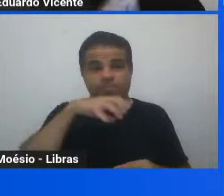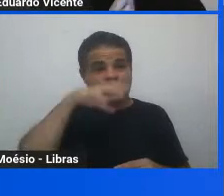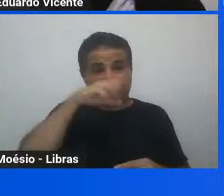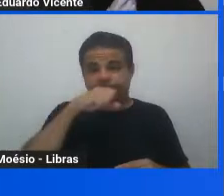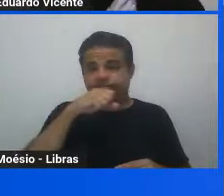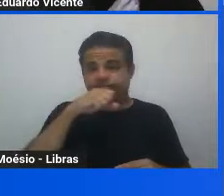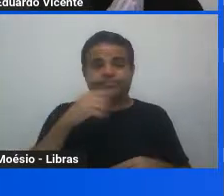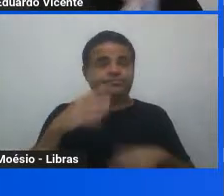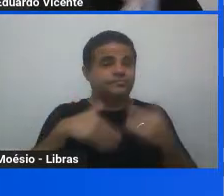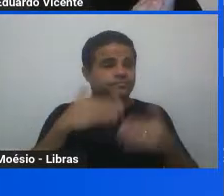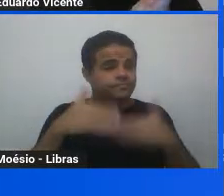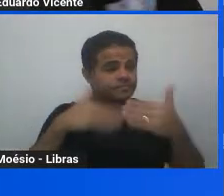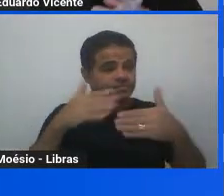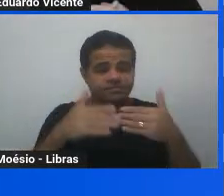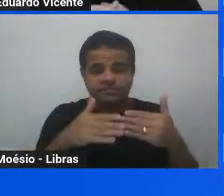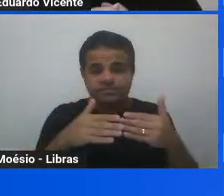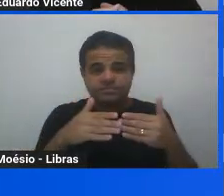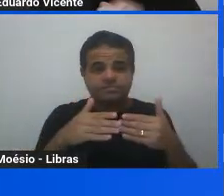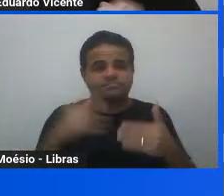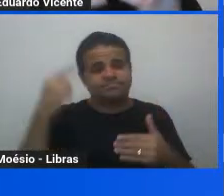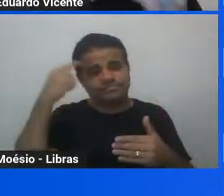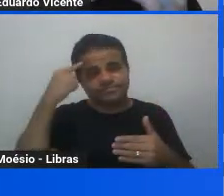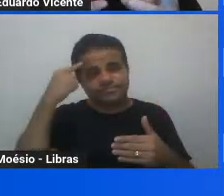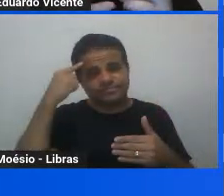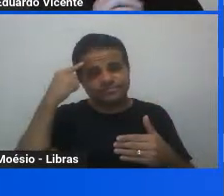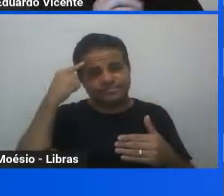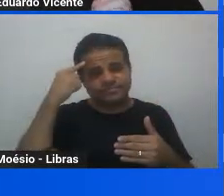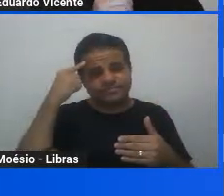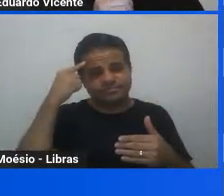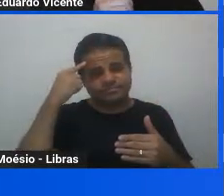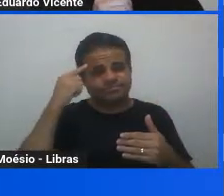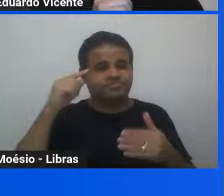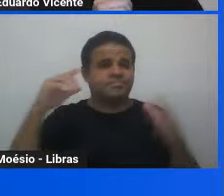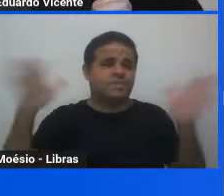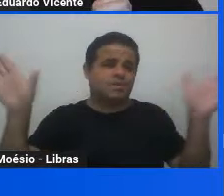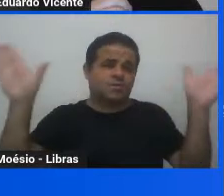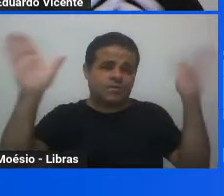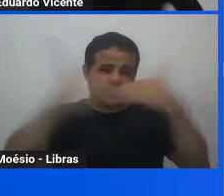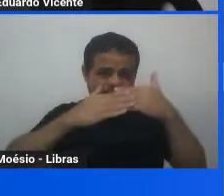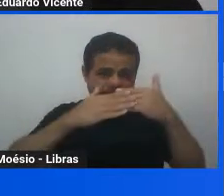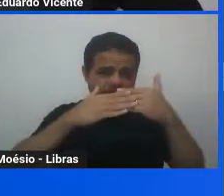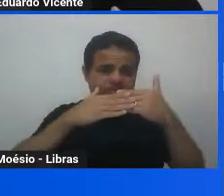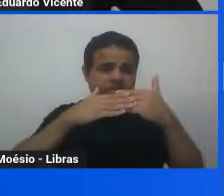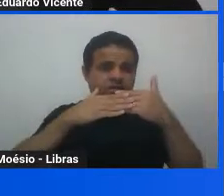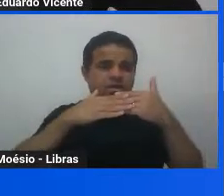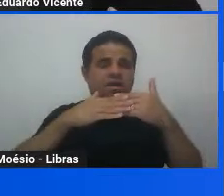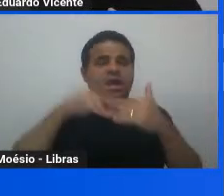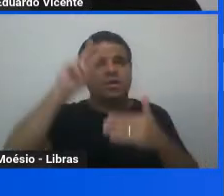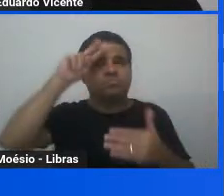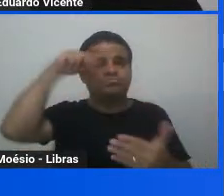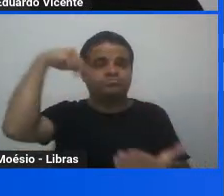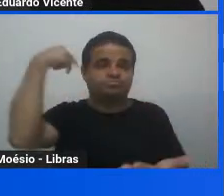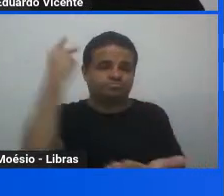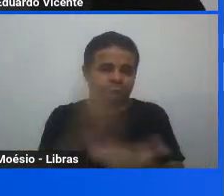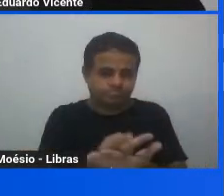o nosso nível de consciência, ele fecha. Fechando, eu desmaiei.